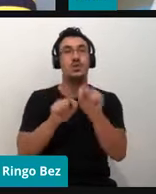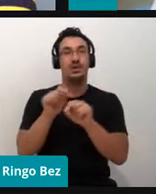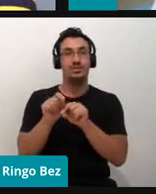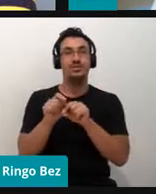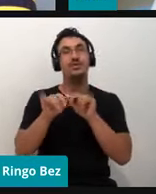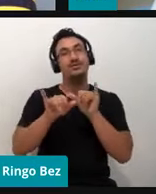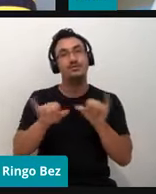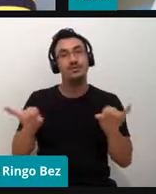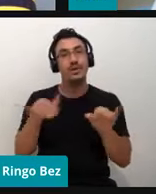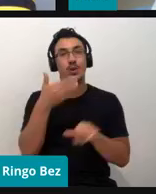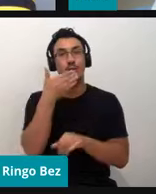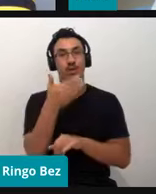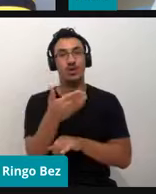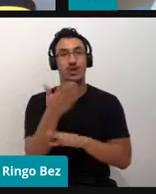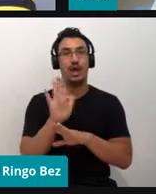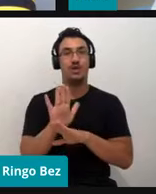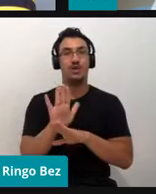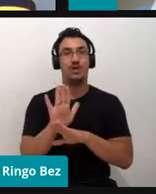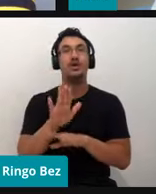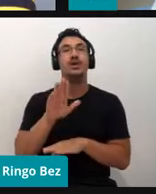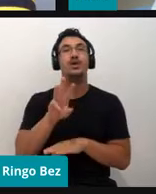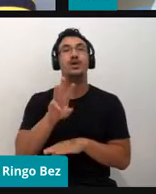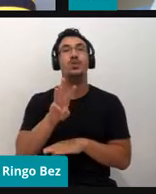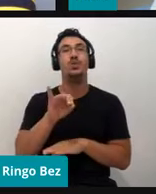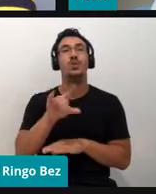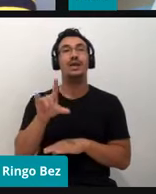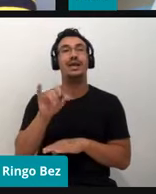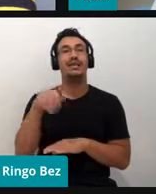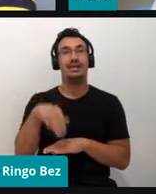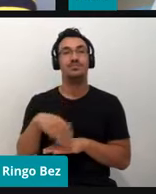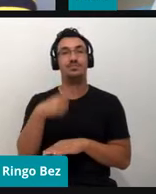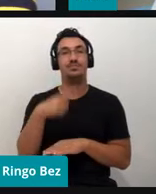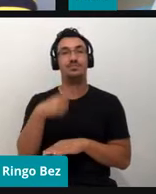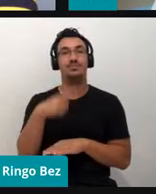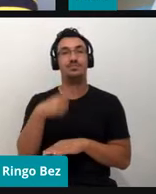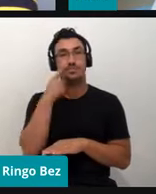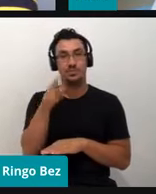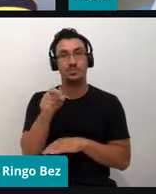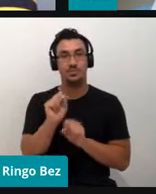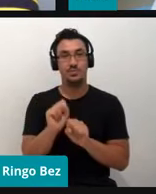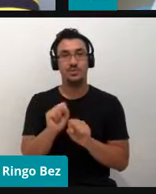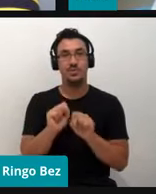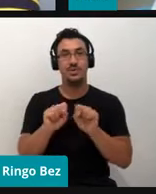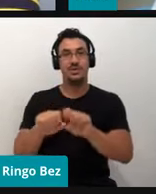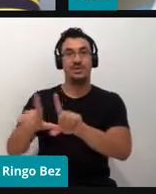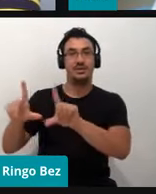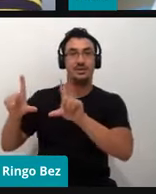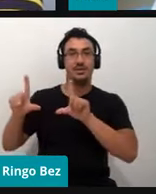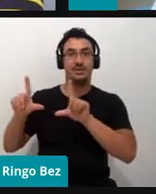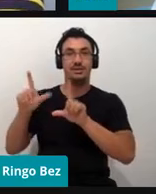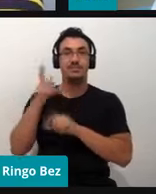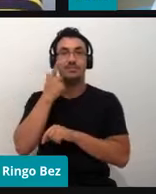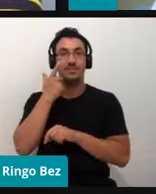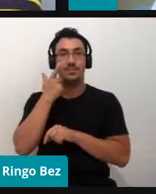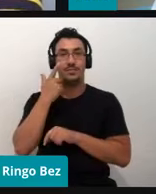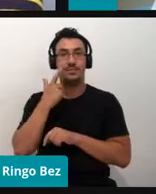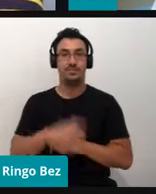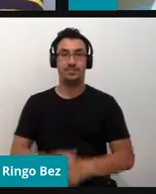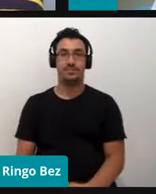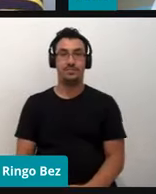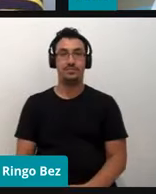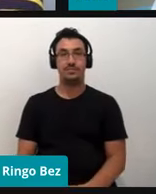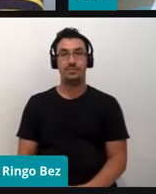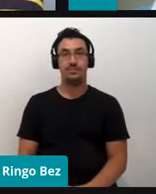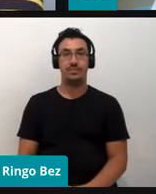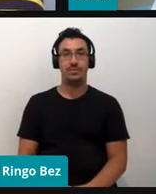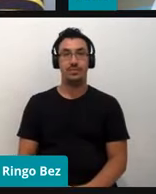vou pedir a ajuda do William. Eu vou compartilhar aqui uma tela. Tá aqui, guia